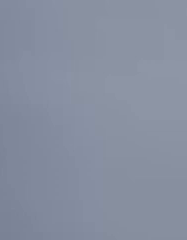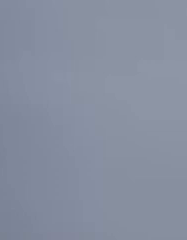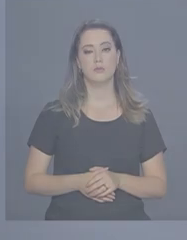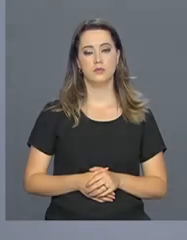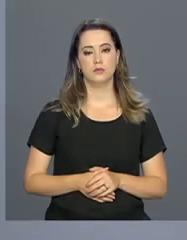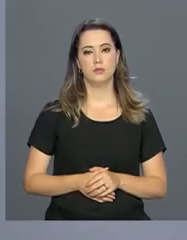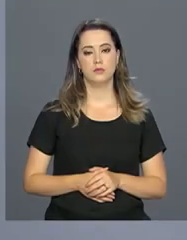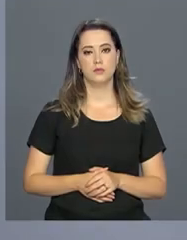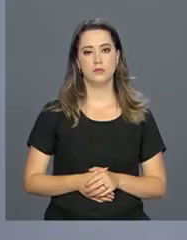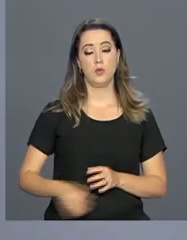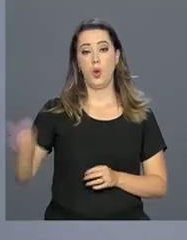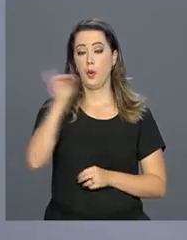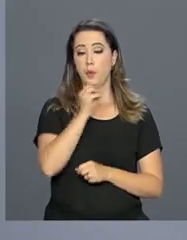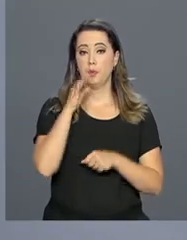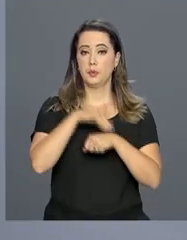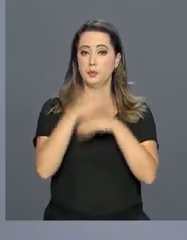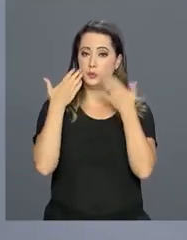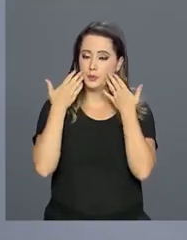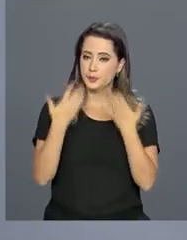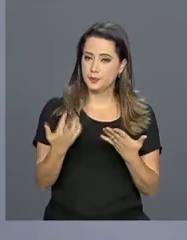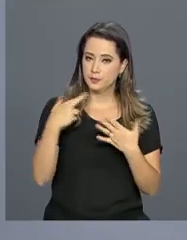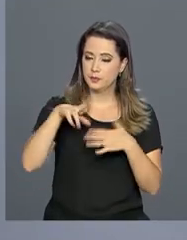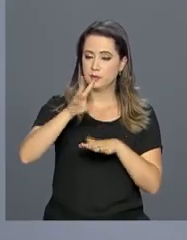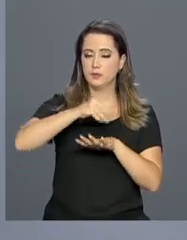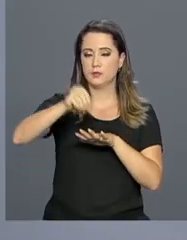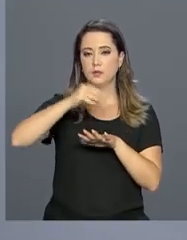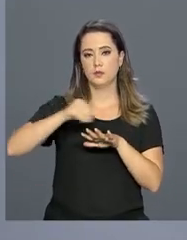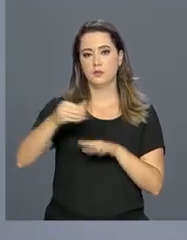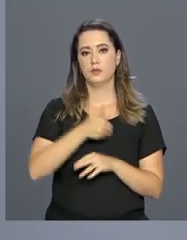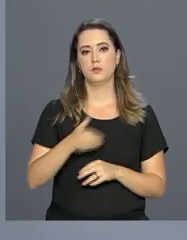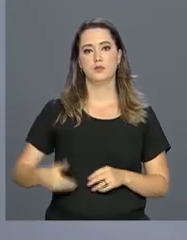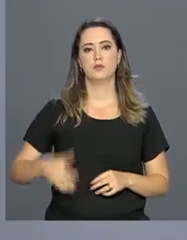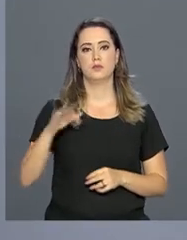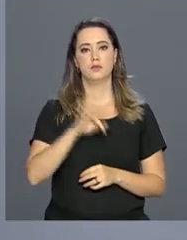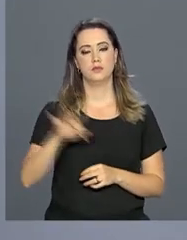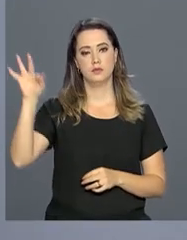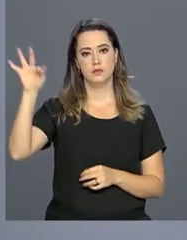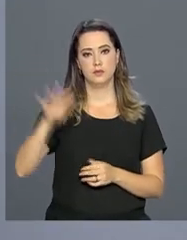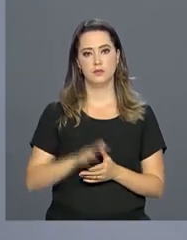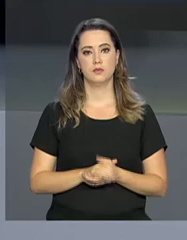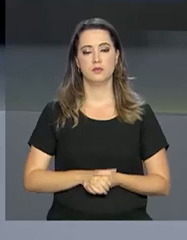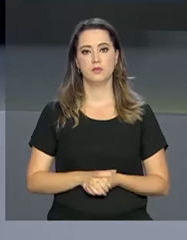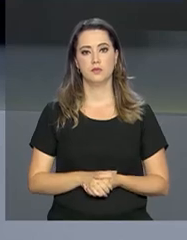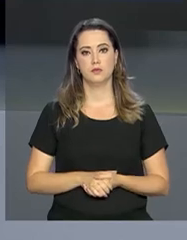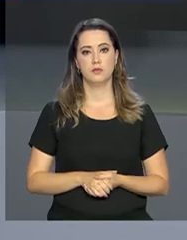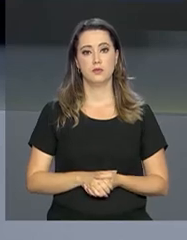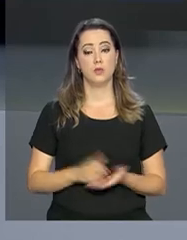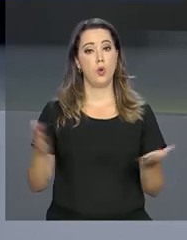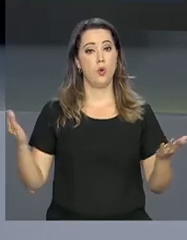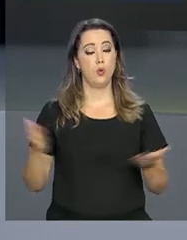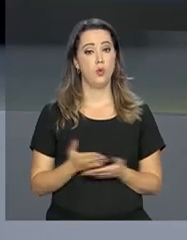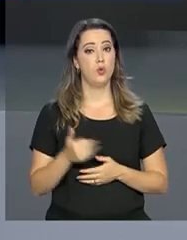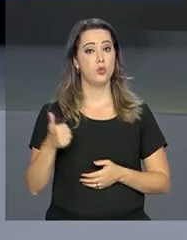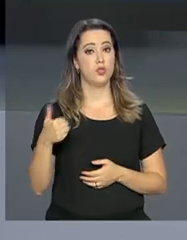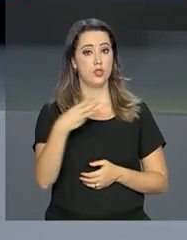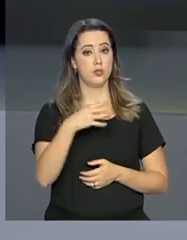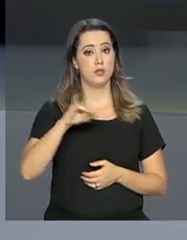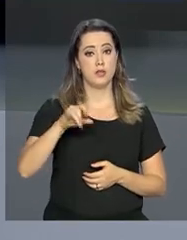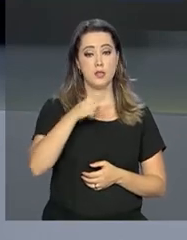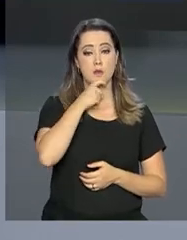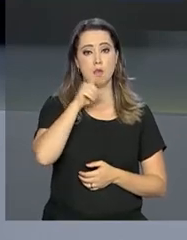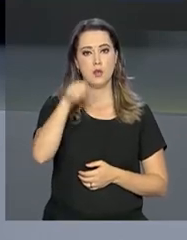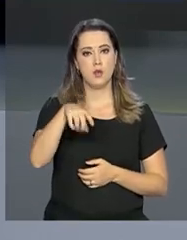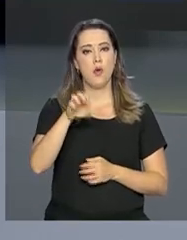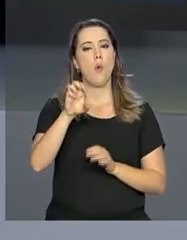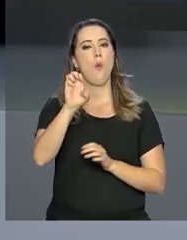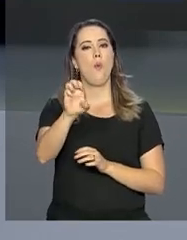olá boa noite começa agora o repórter nbr com as notícias do governo federal hoje dia 13 de julho o